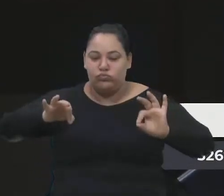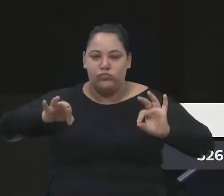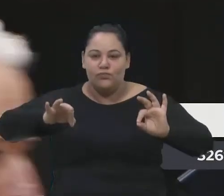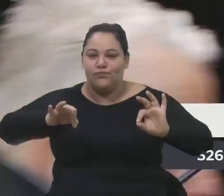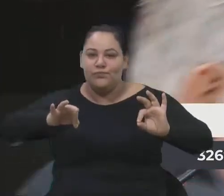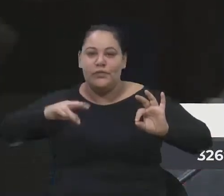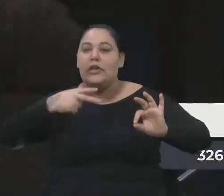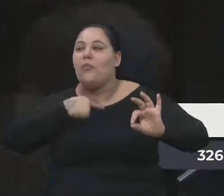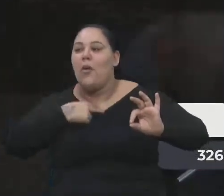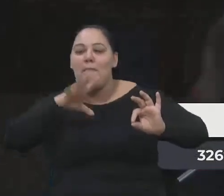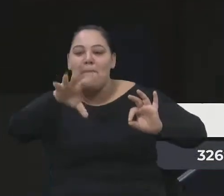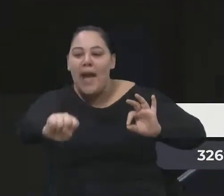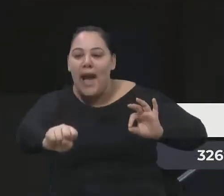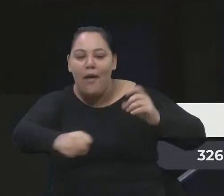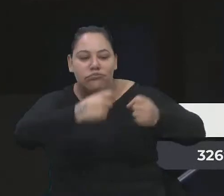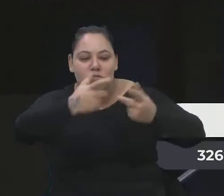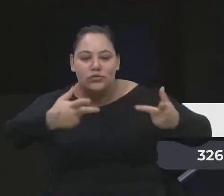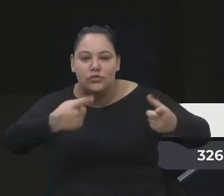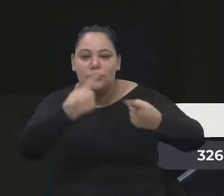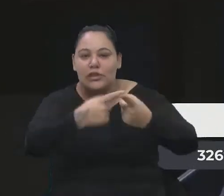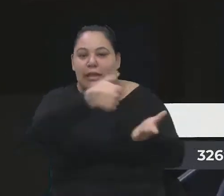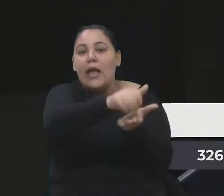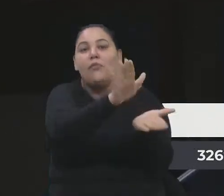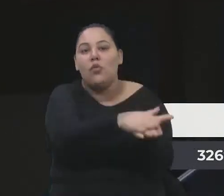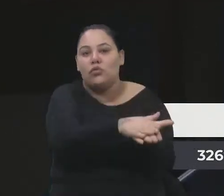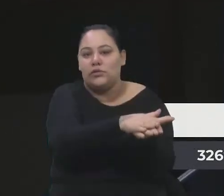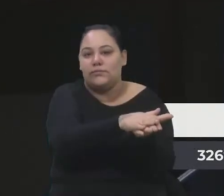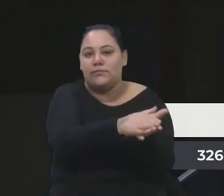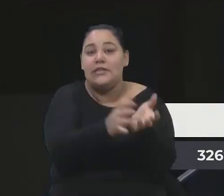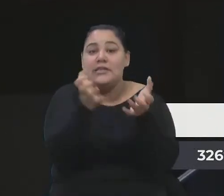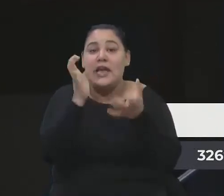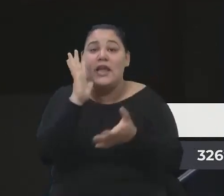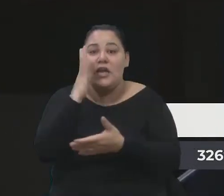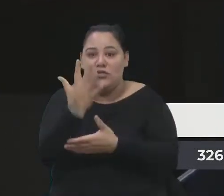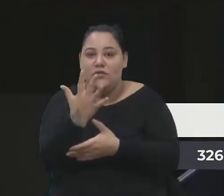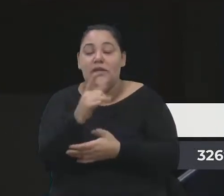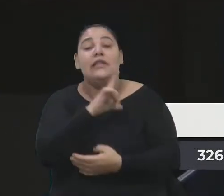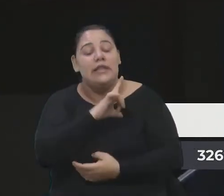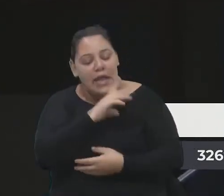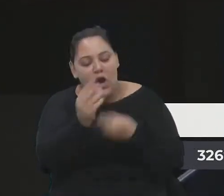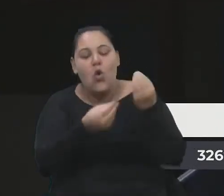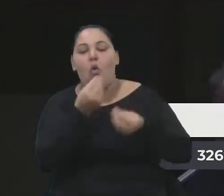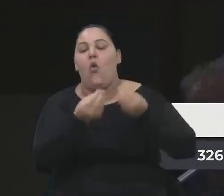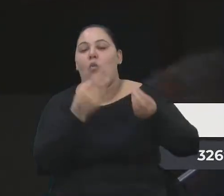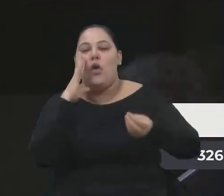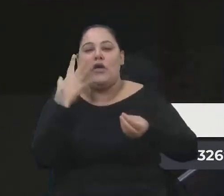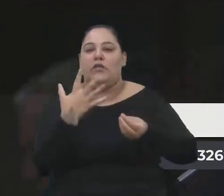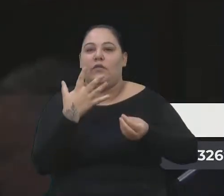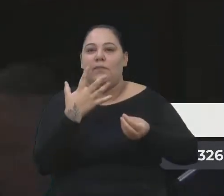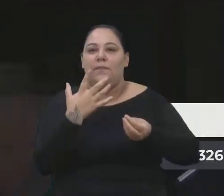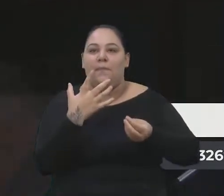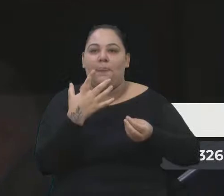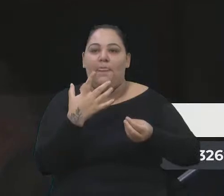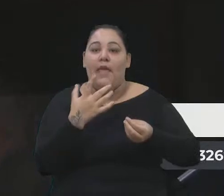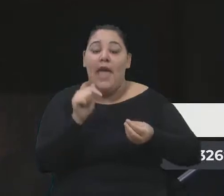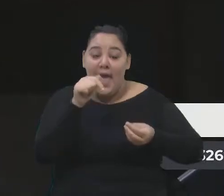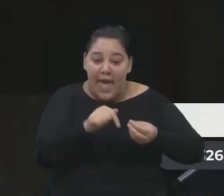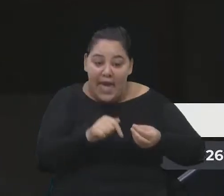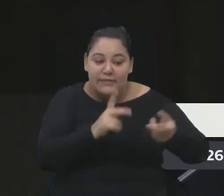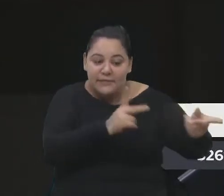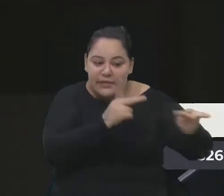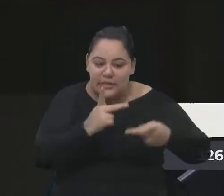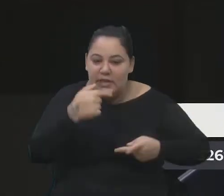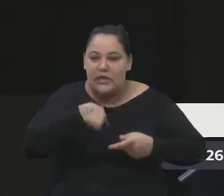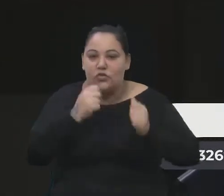multa. Então, eles querem uma solução, e a solução existe. Essa visita que eu, junto com